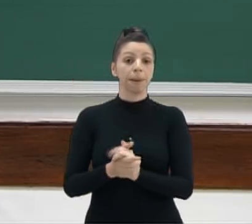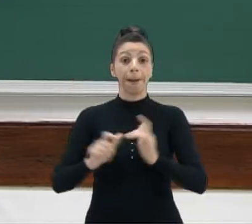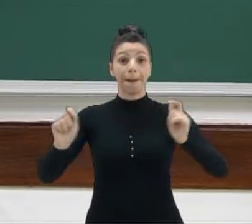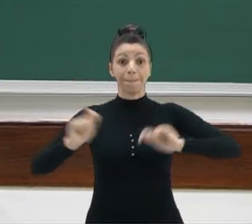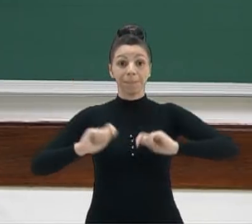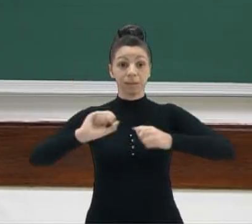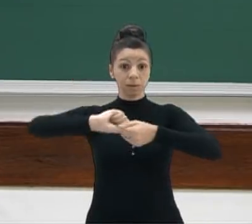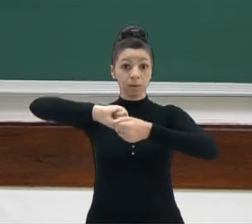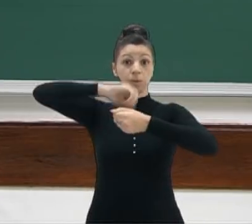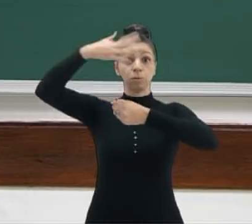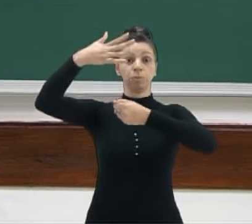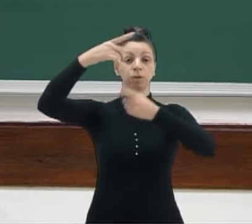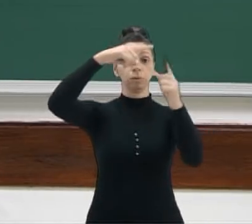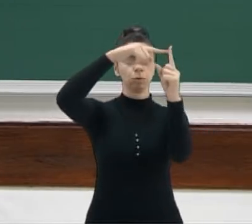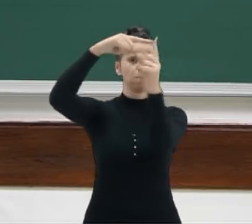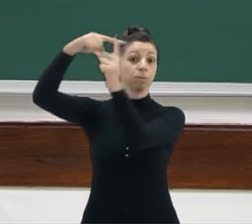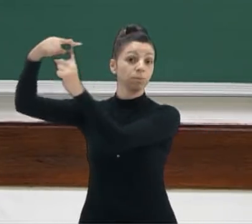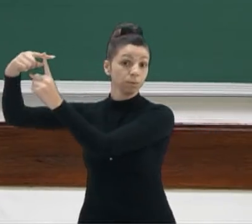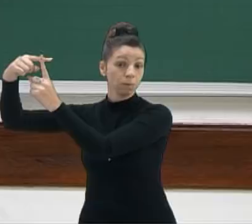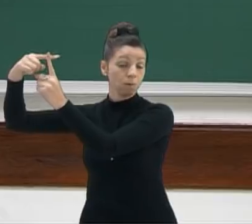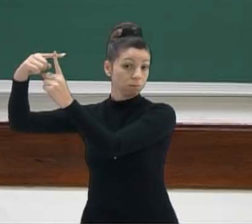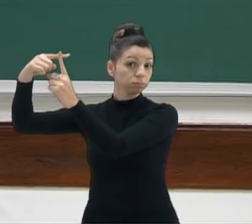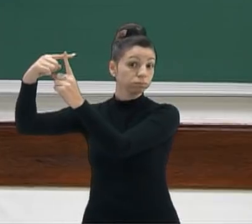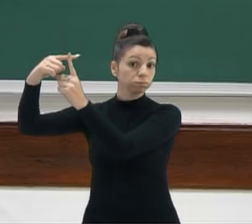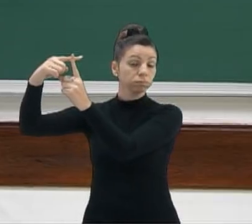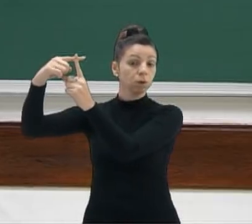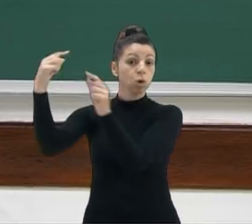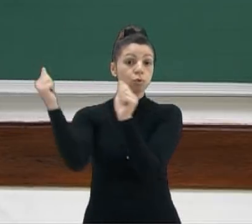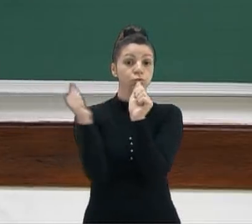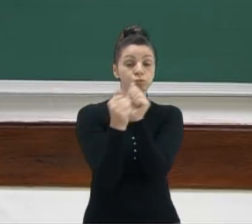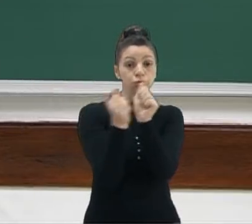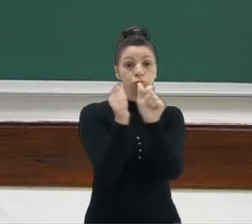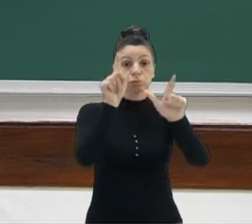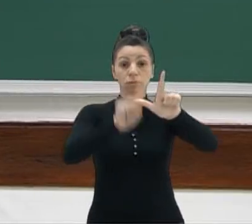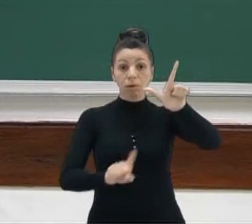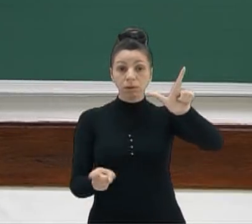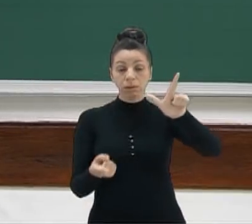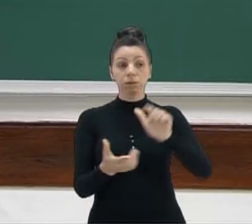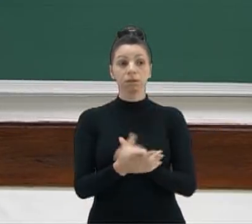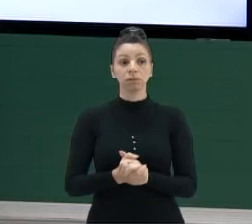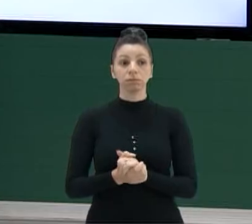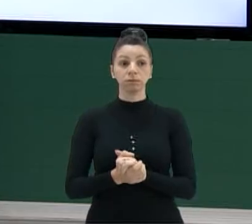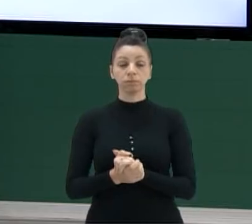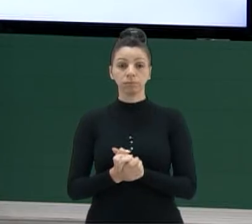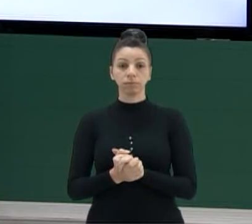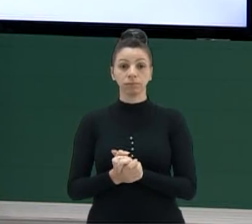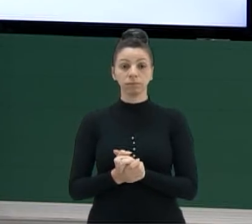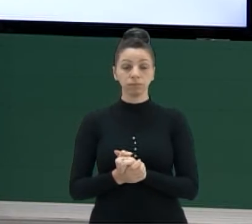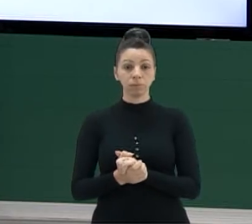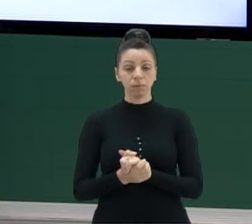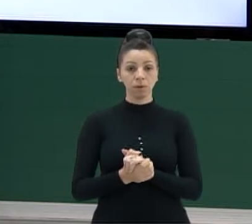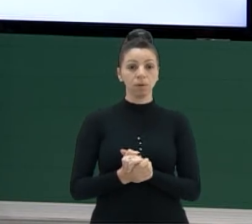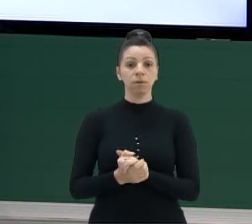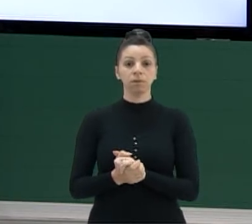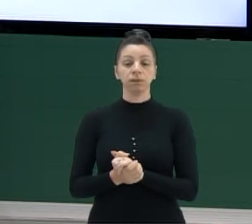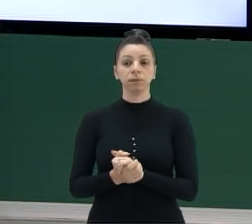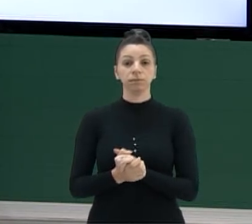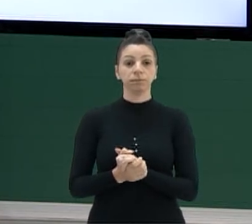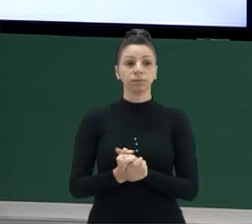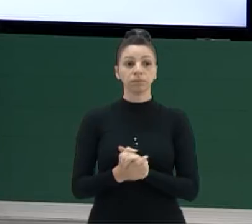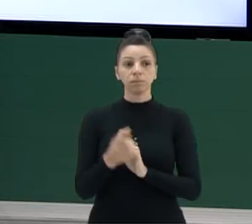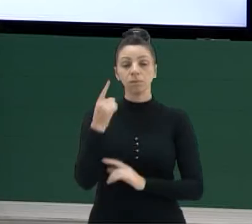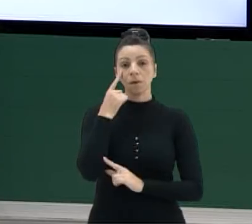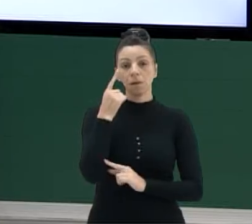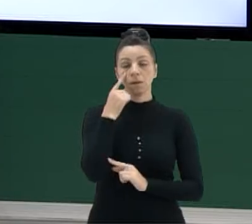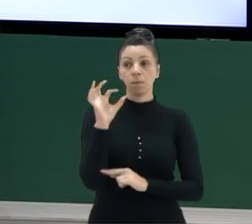cima das letras que acompanham a parte numérica. Então, vamos ver. Qual é o grau do monômio menos 15a ao cubo